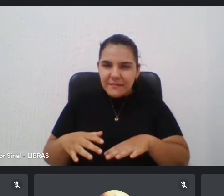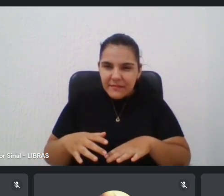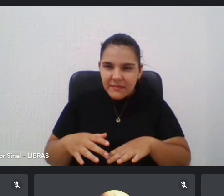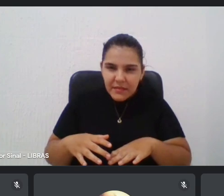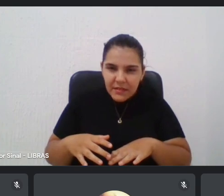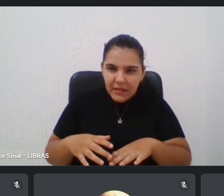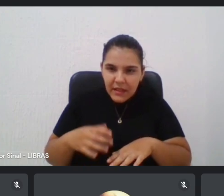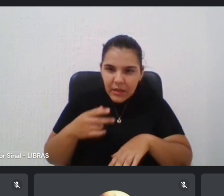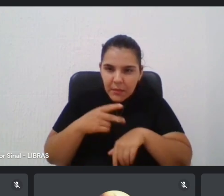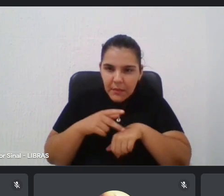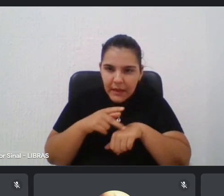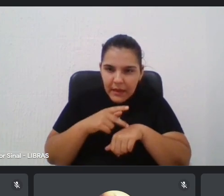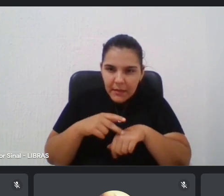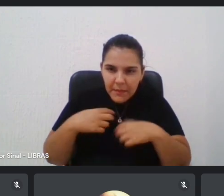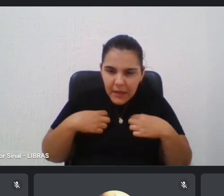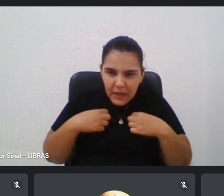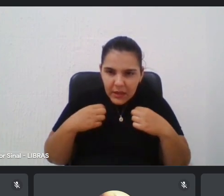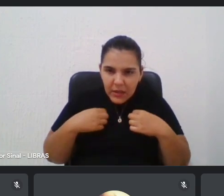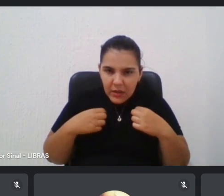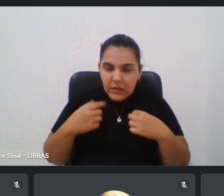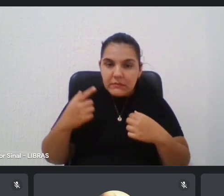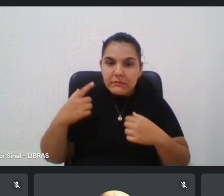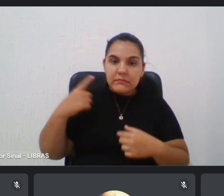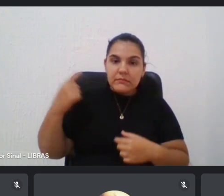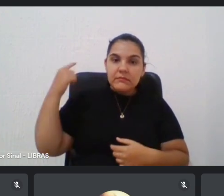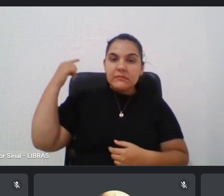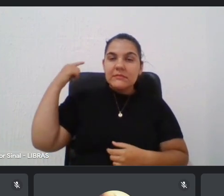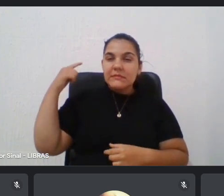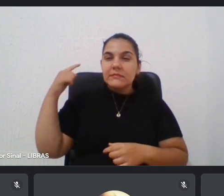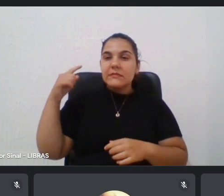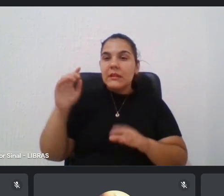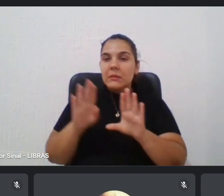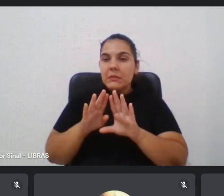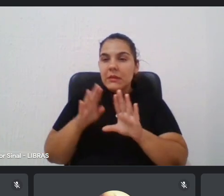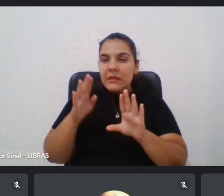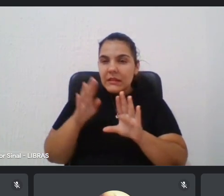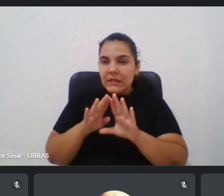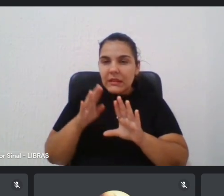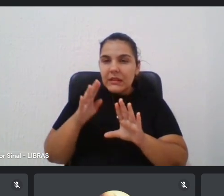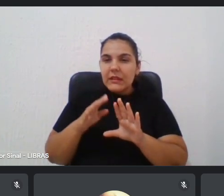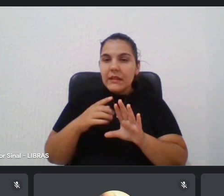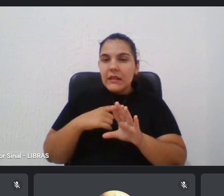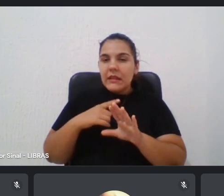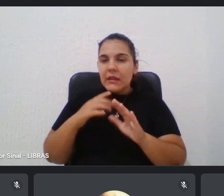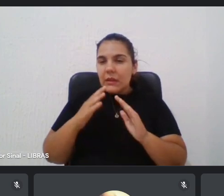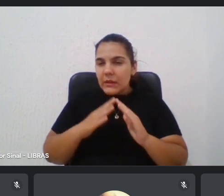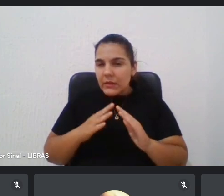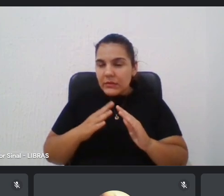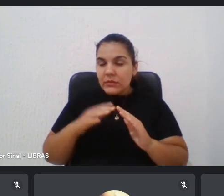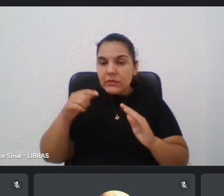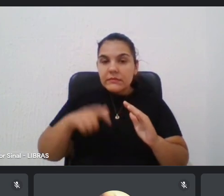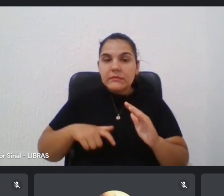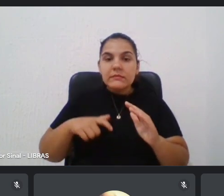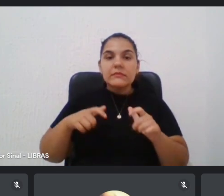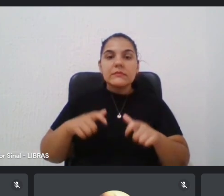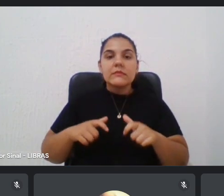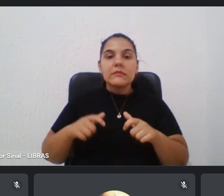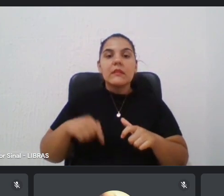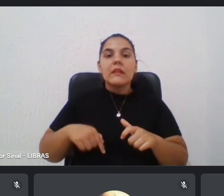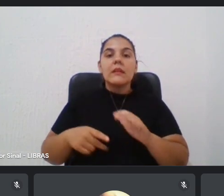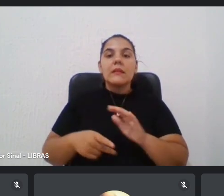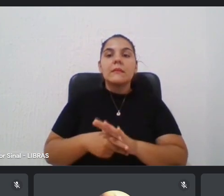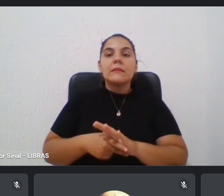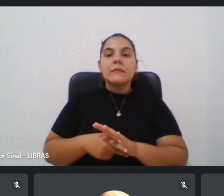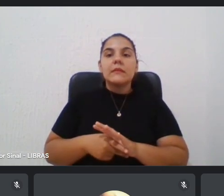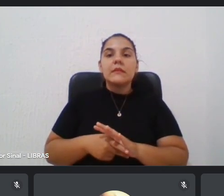uma porta vermelha. Talvez esteja fazendo um pouco de barulho, pois eu estou em uma padaria para pegar o Wi-Fi para conseguir participar da